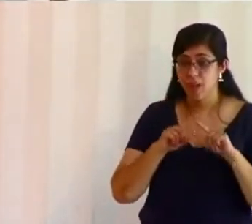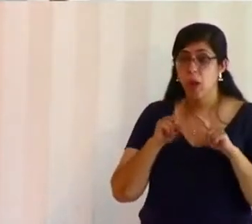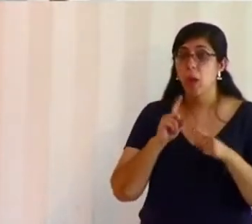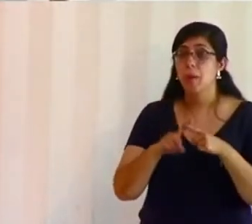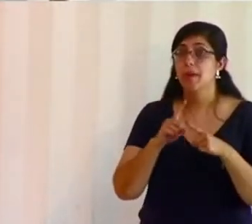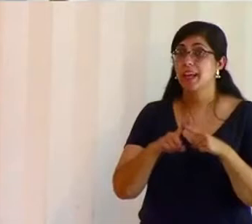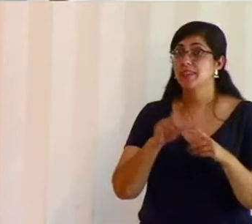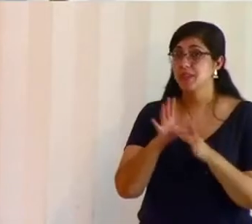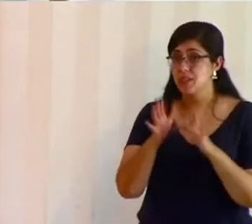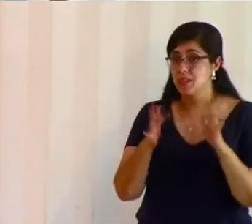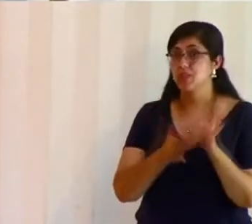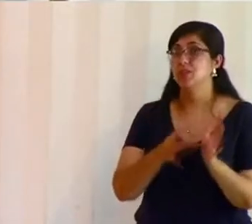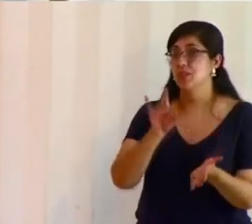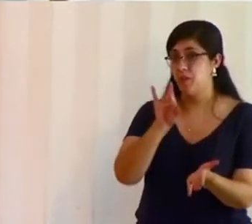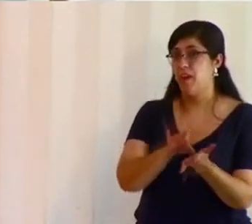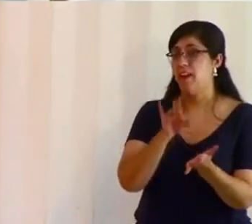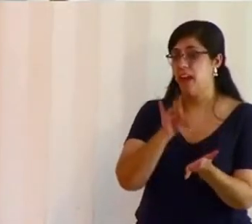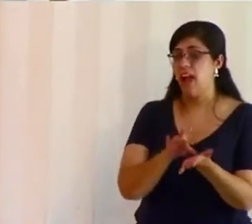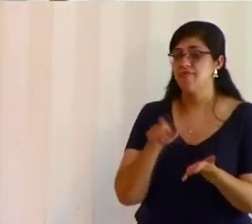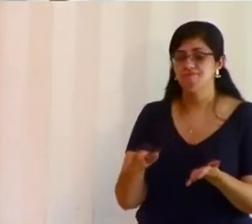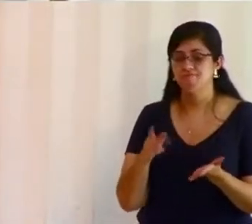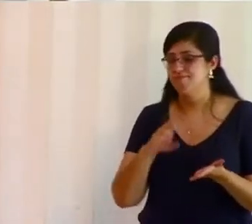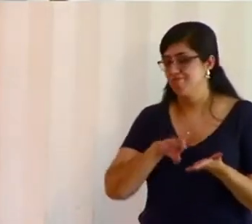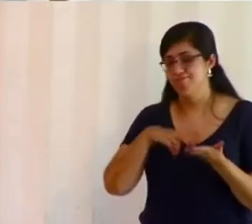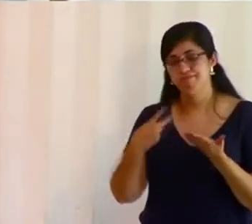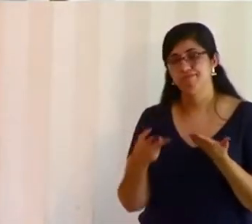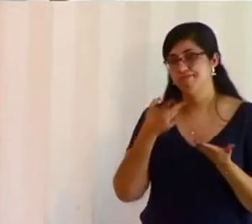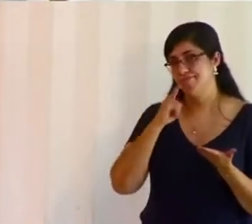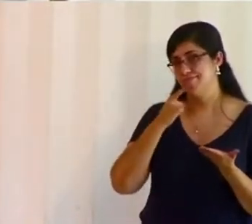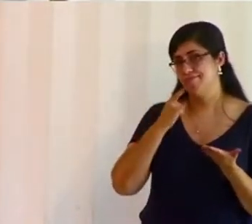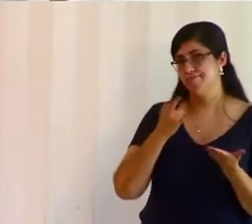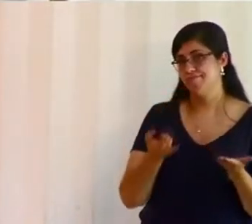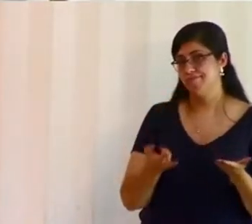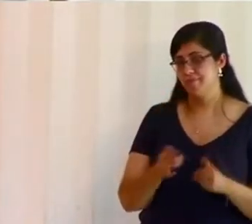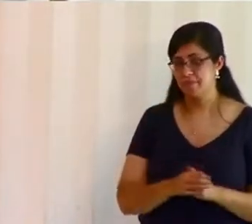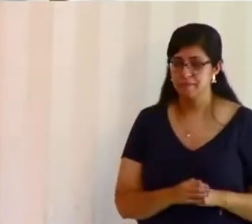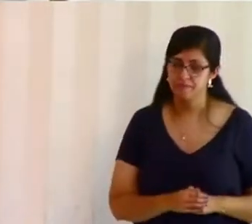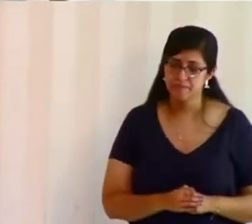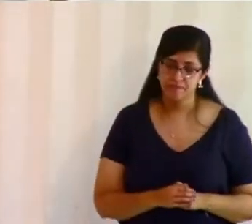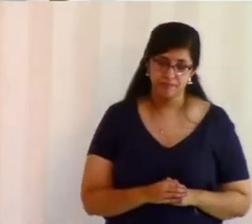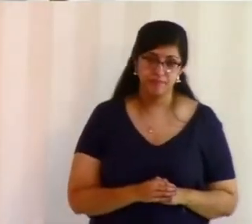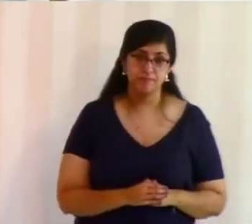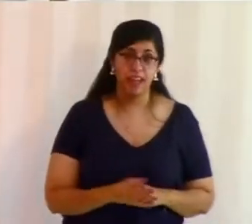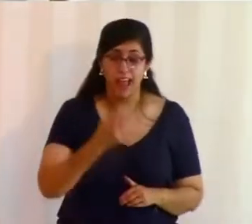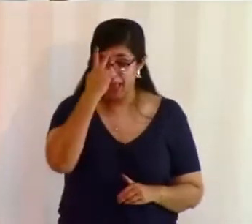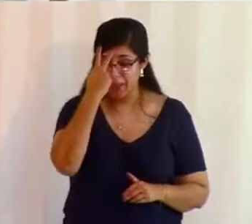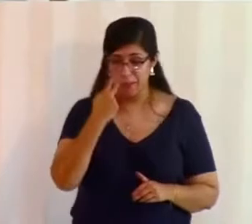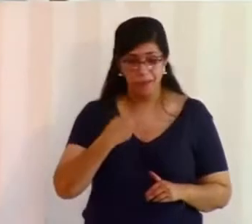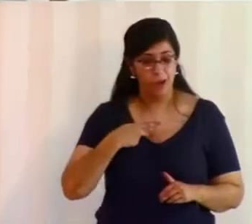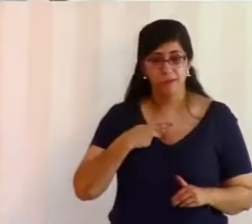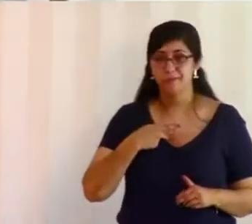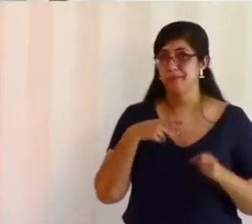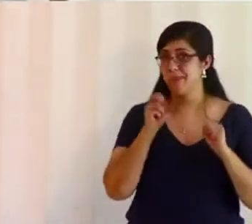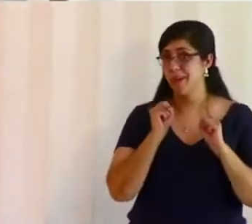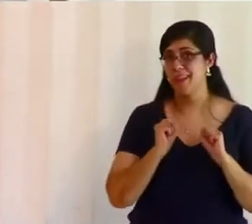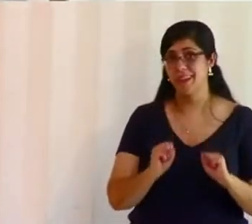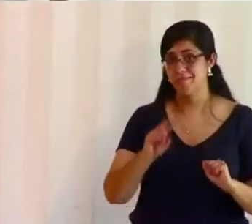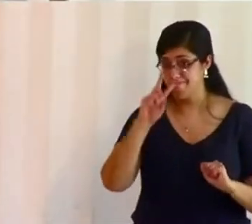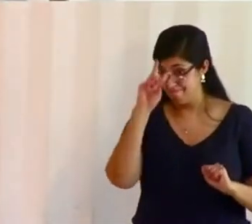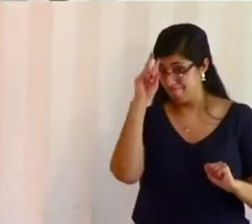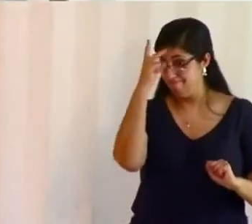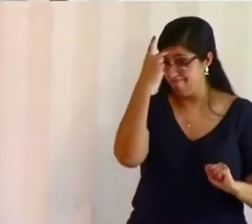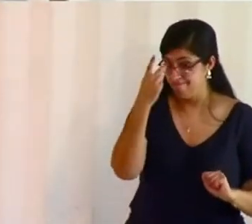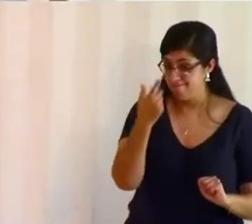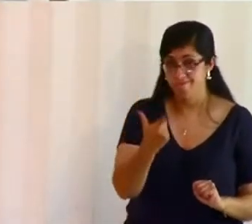fosse Jesus que tivesse te salvado, você não estava de novo aí nessa sarjeta. Eu não tenho poder, você não tem poder de converter ninguém, mas